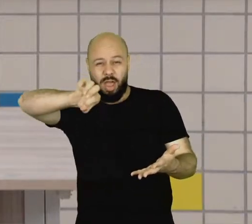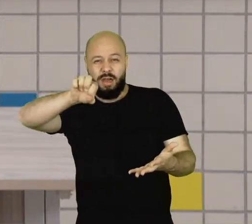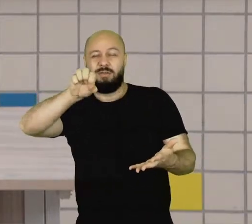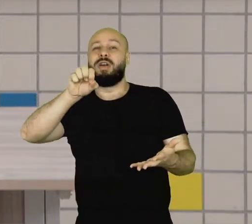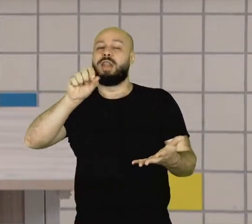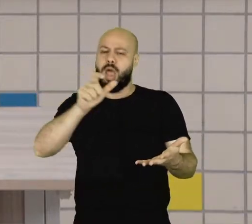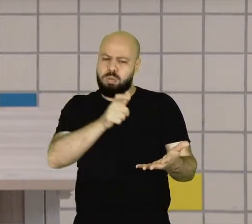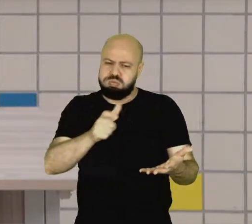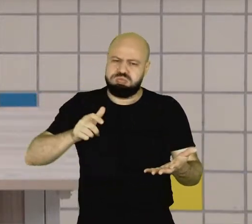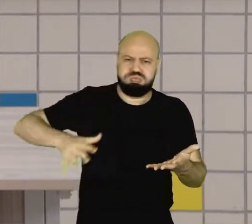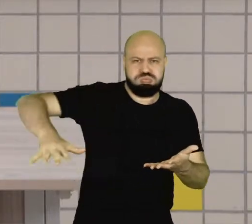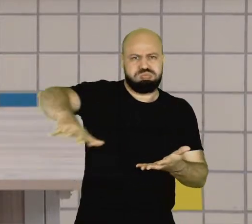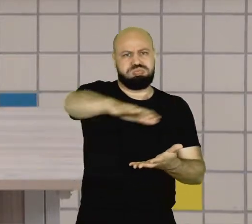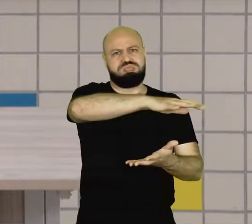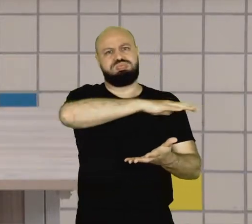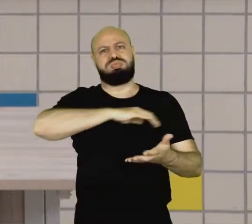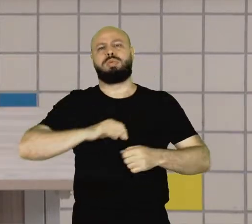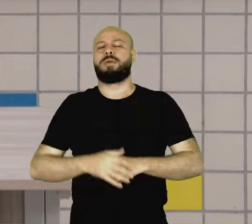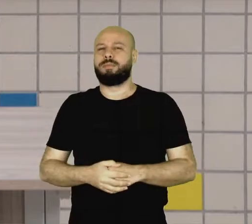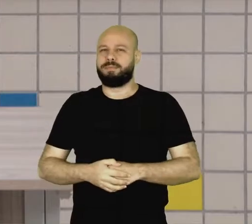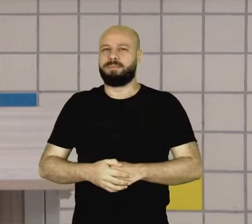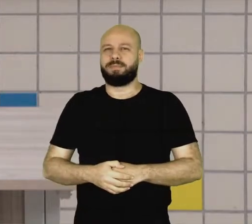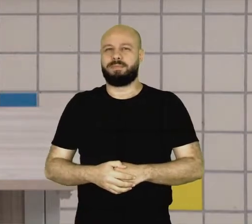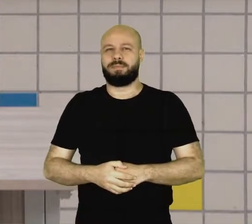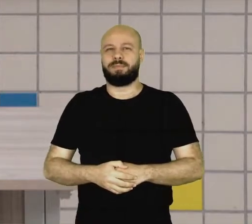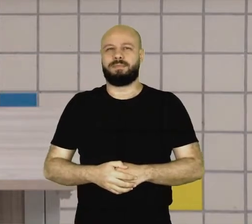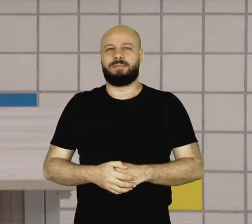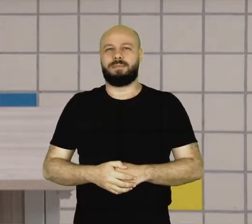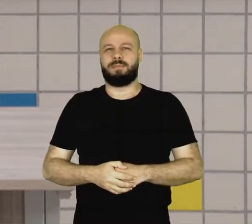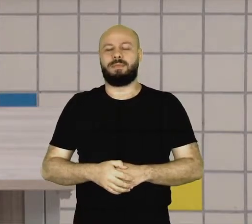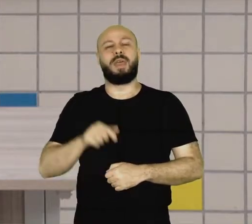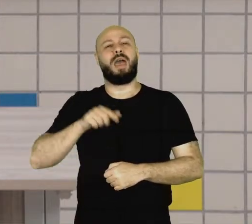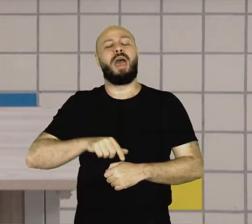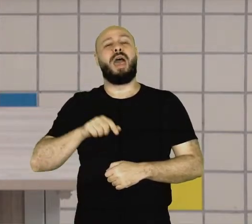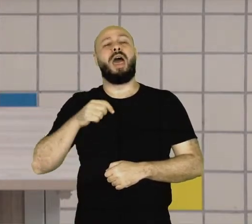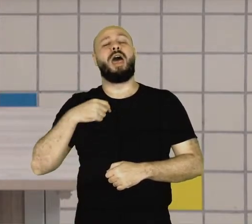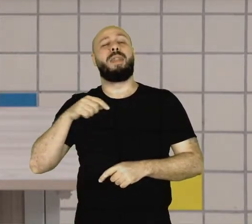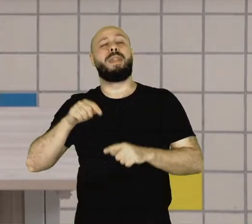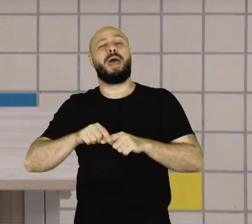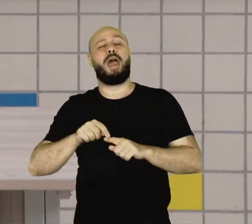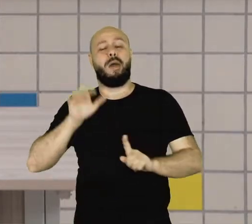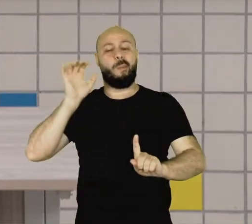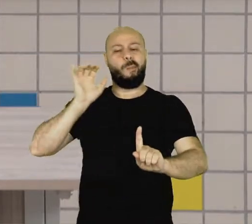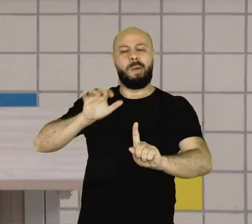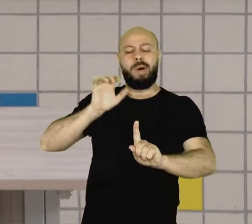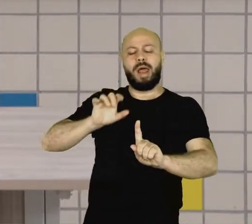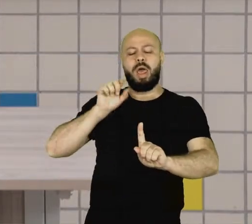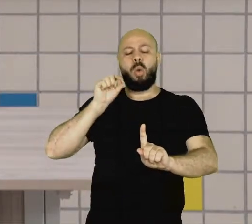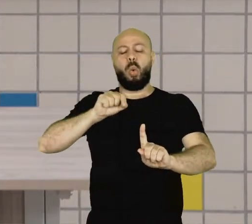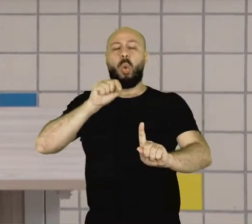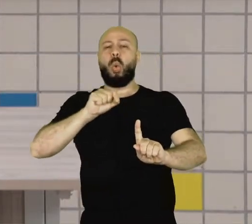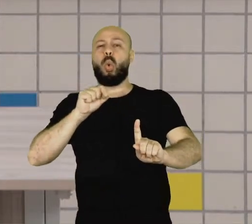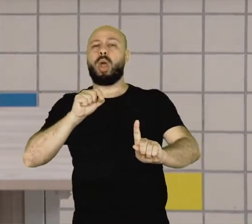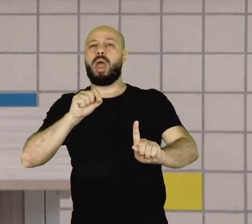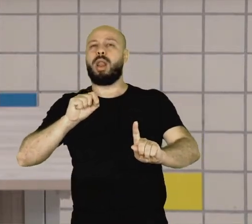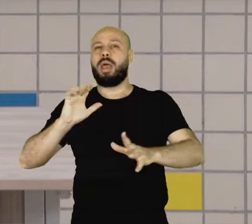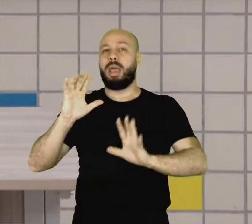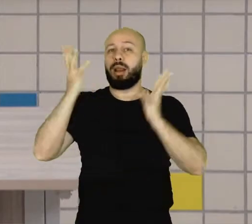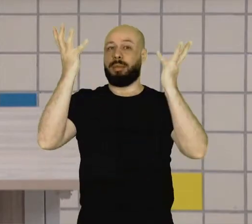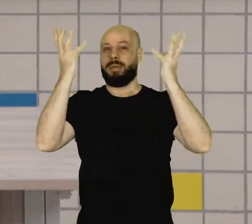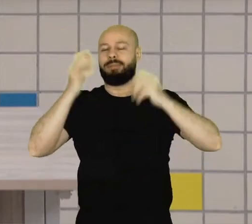extensa longitudinal. E essa extensão ela influencia diretamente na questão